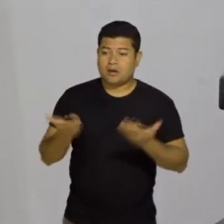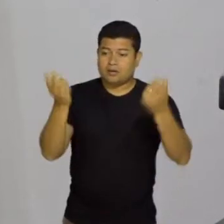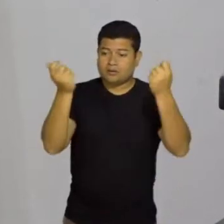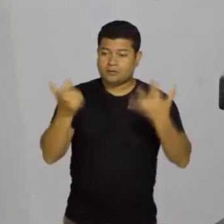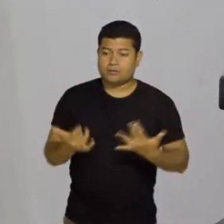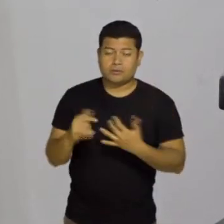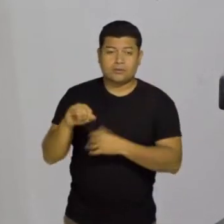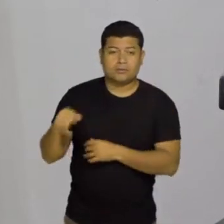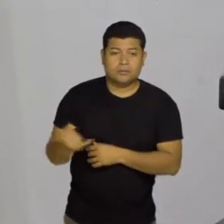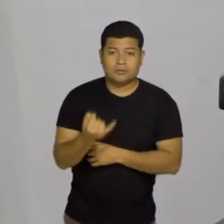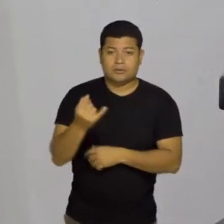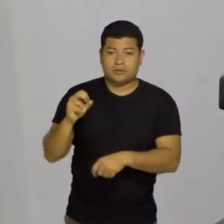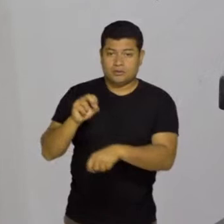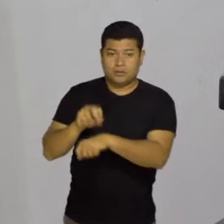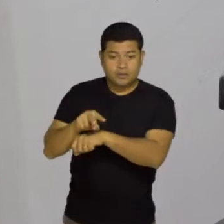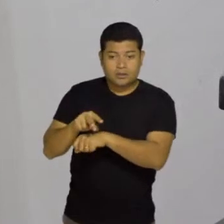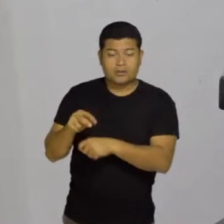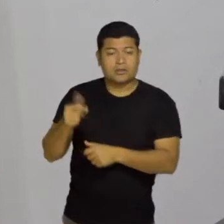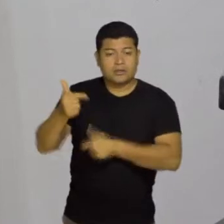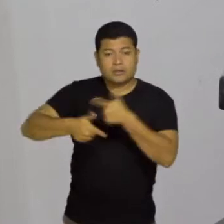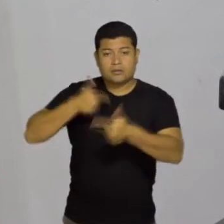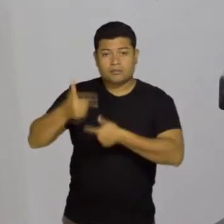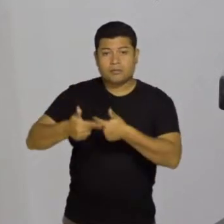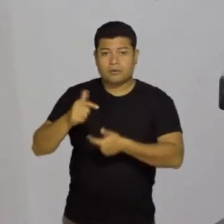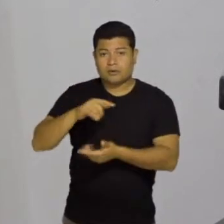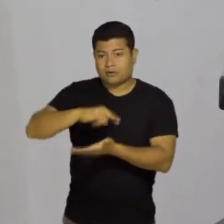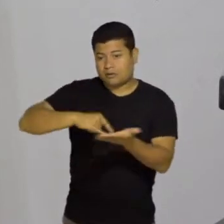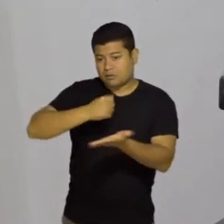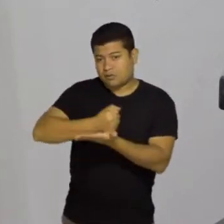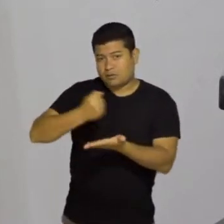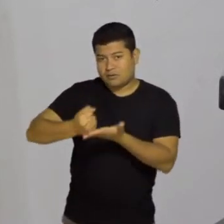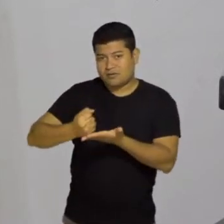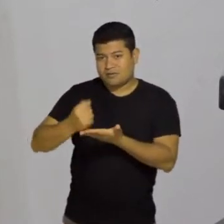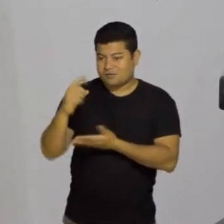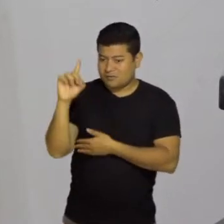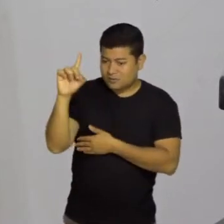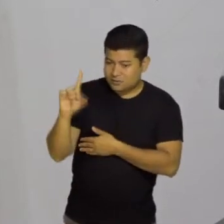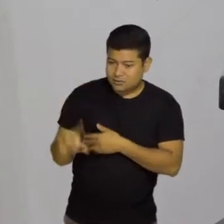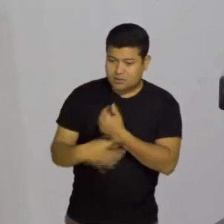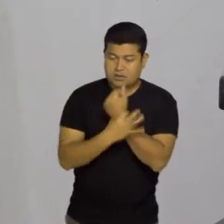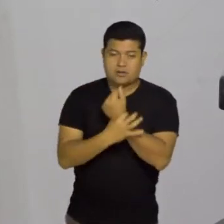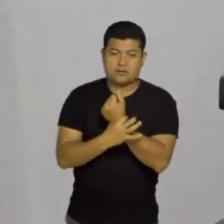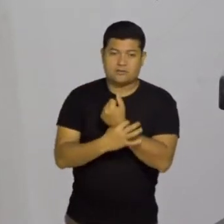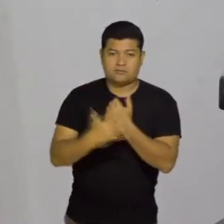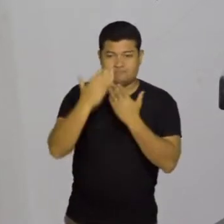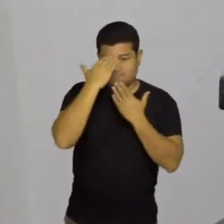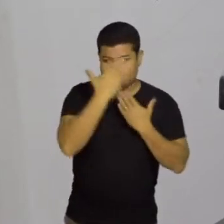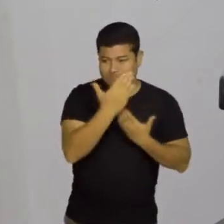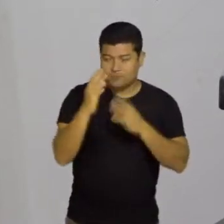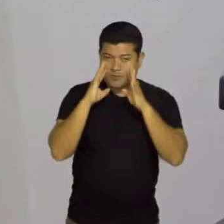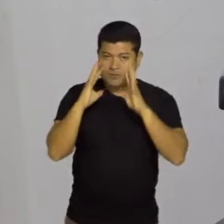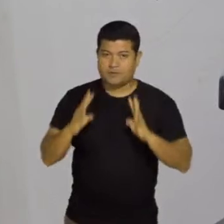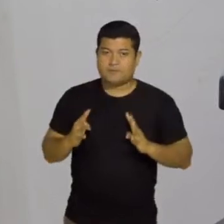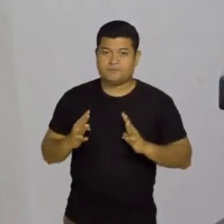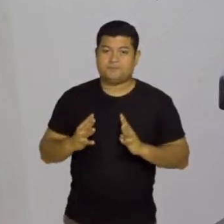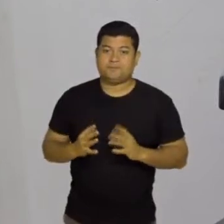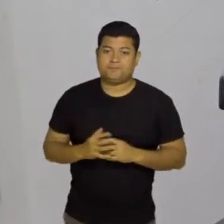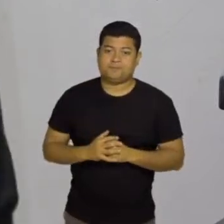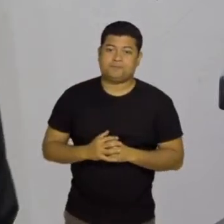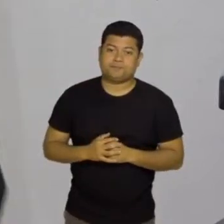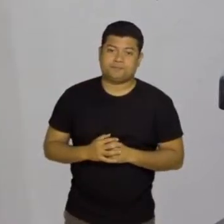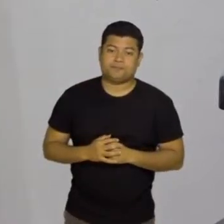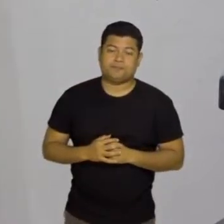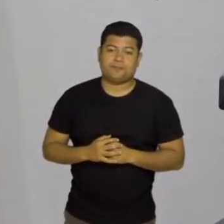trabalho e ter nossos direitos garantidos, né? E é isso. É isso? É isso.